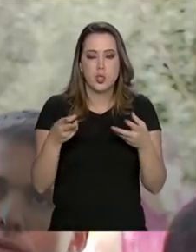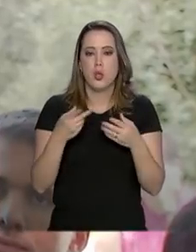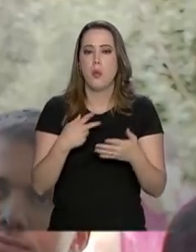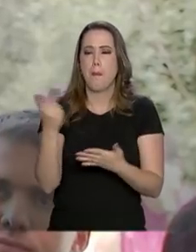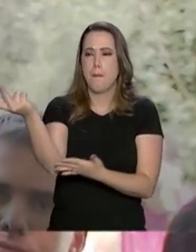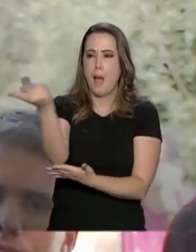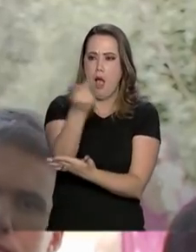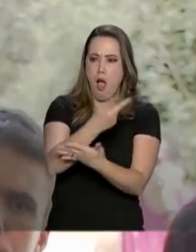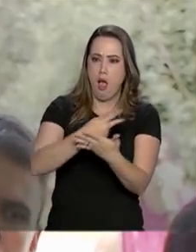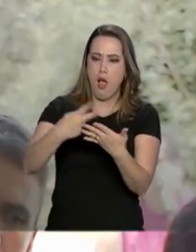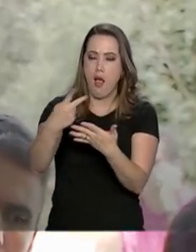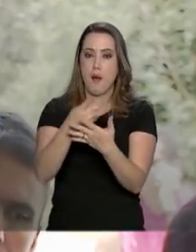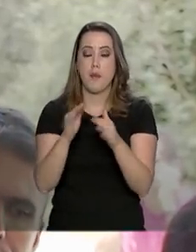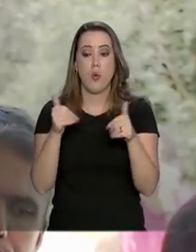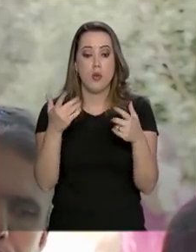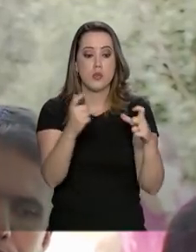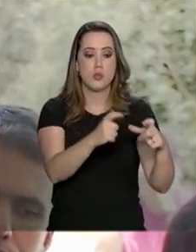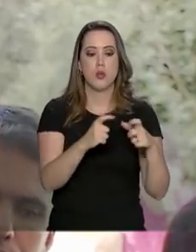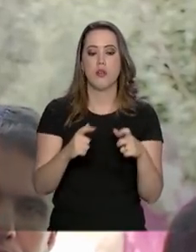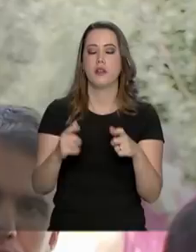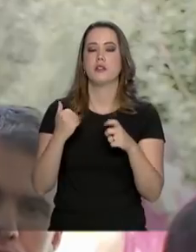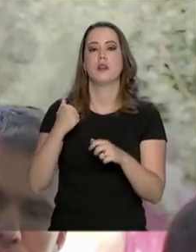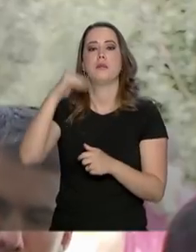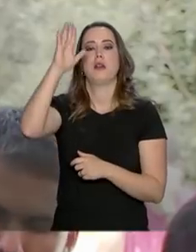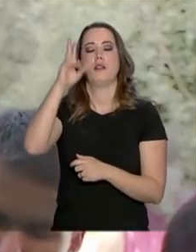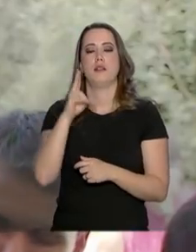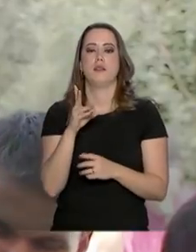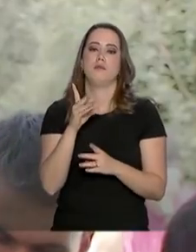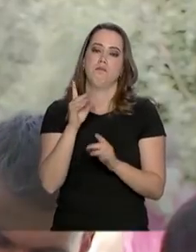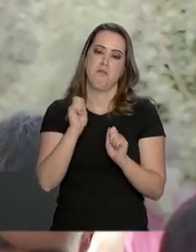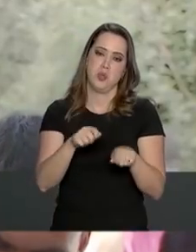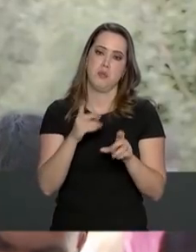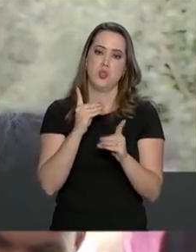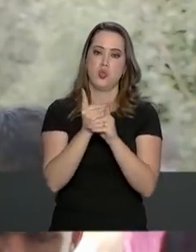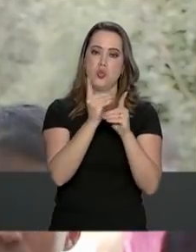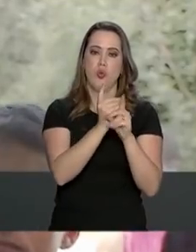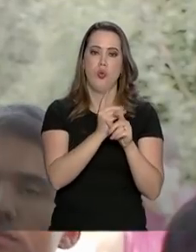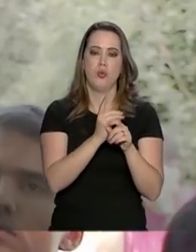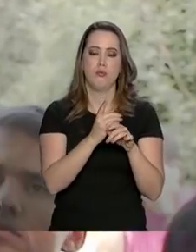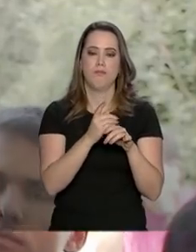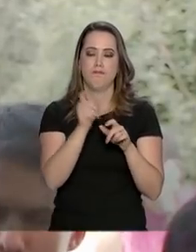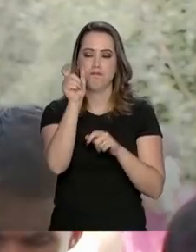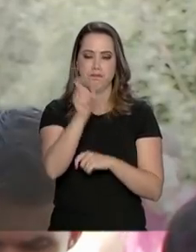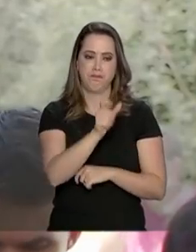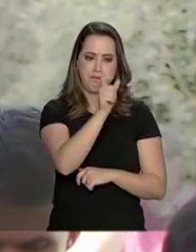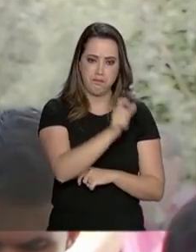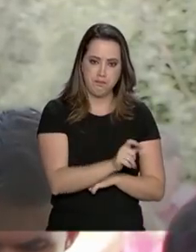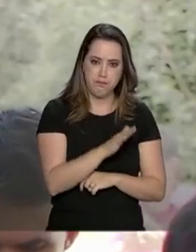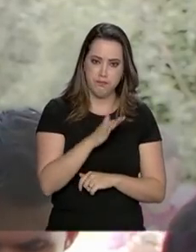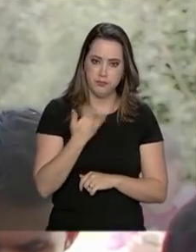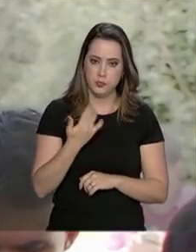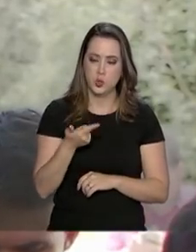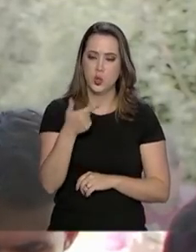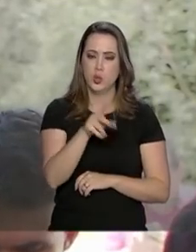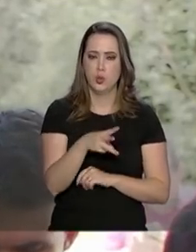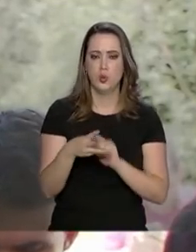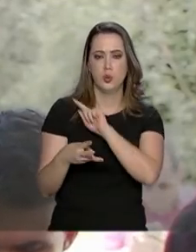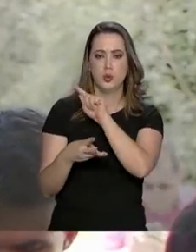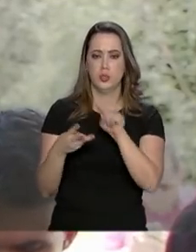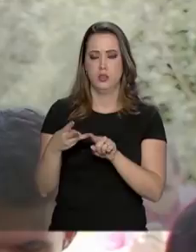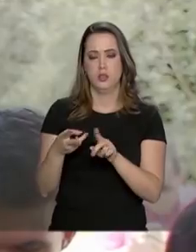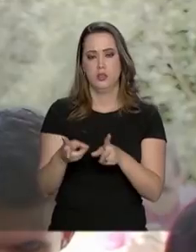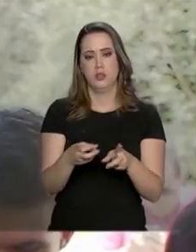de mapa ali, identificando quais áreas é mais provável da gente encontrar corpos. E também um outro tipo de radar que ele